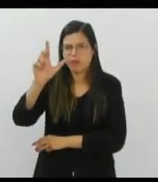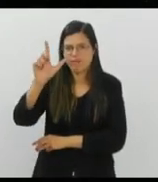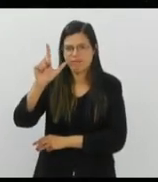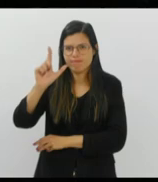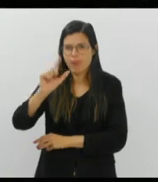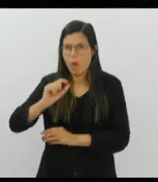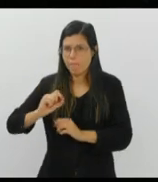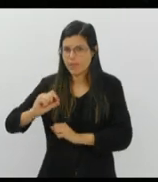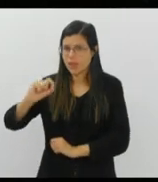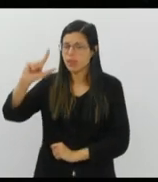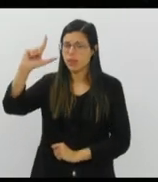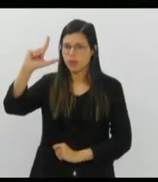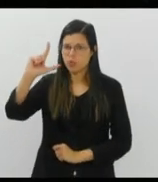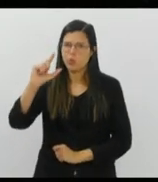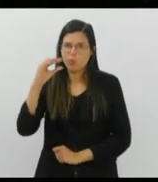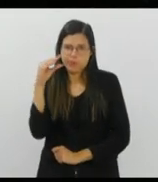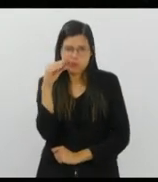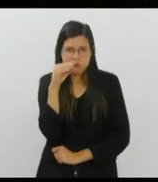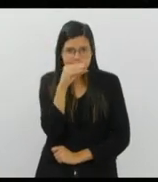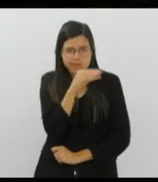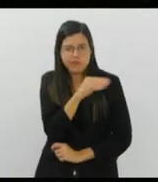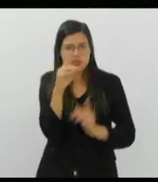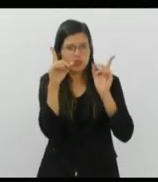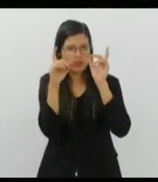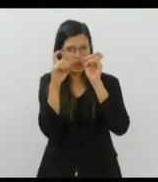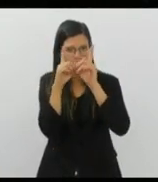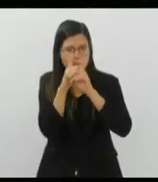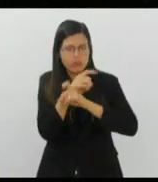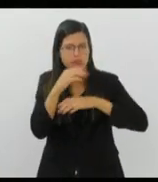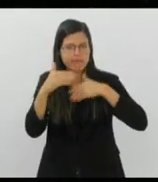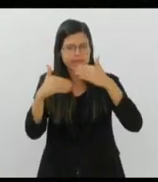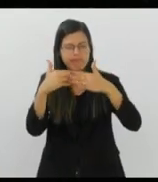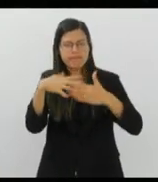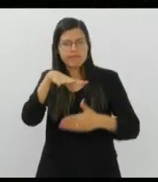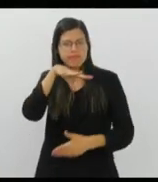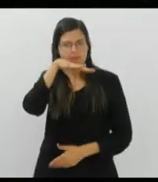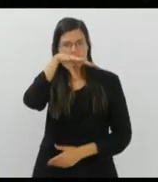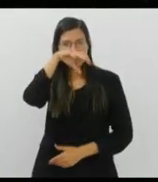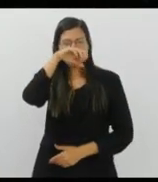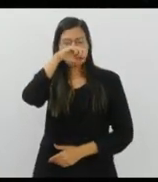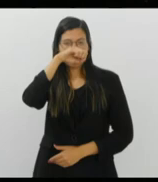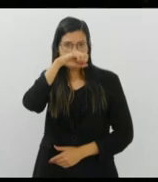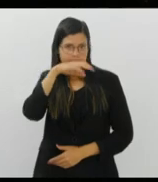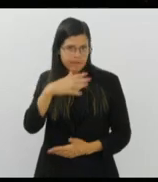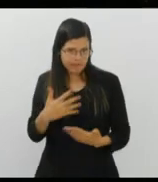o processo respiratório, e